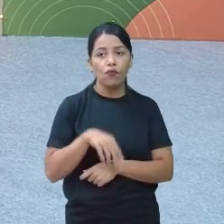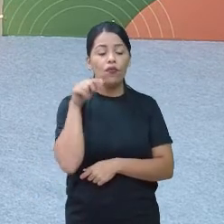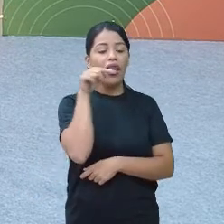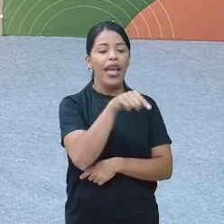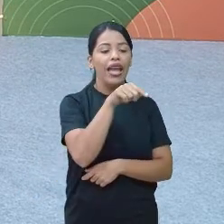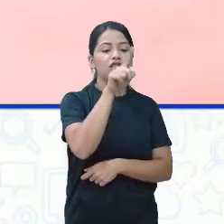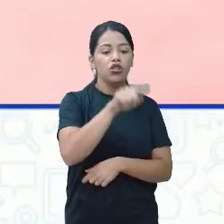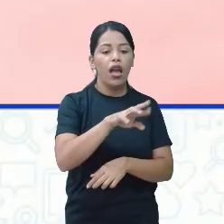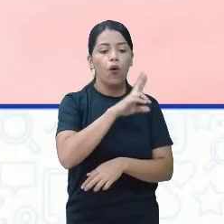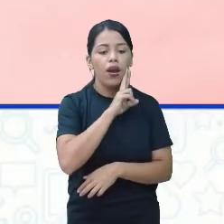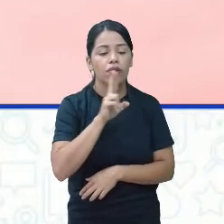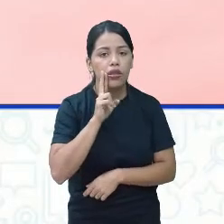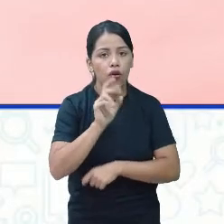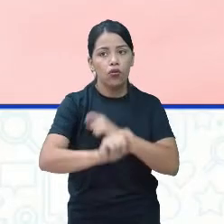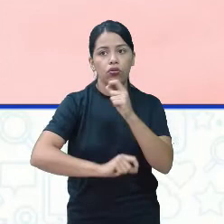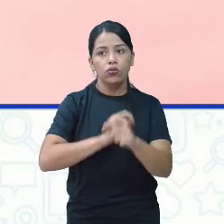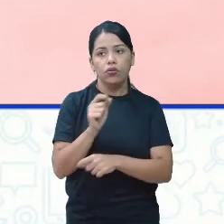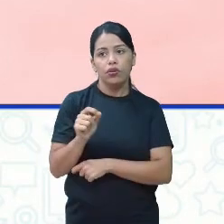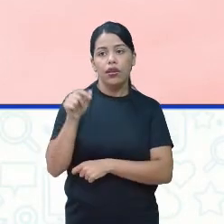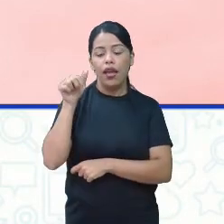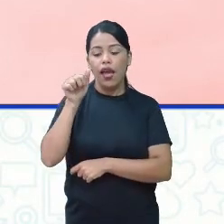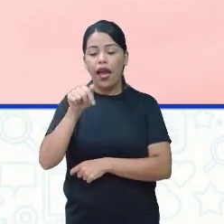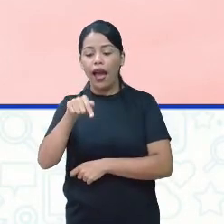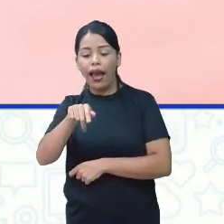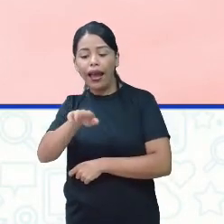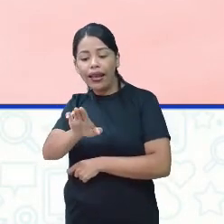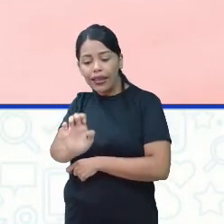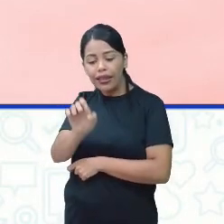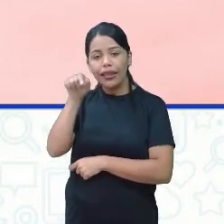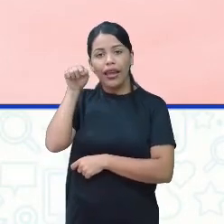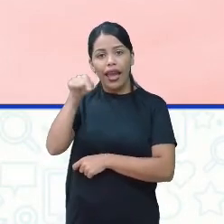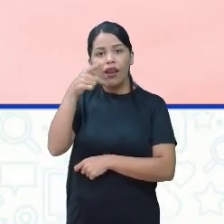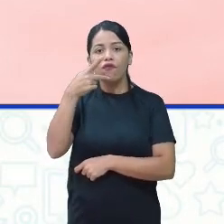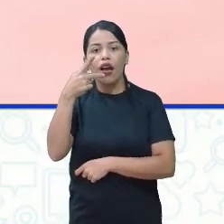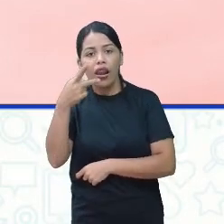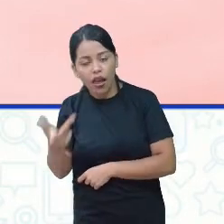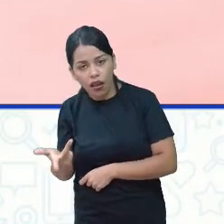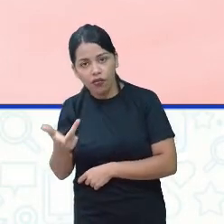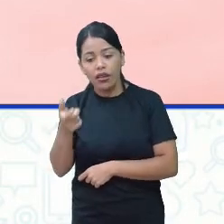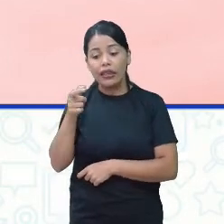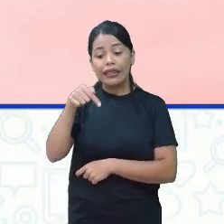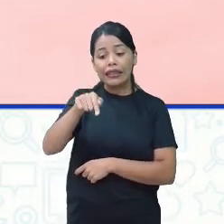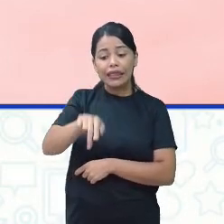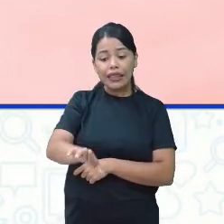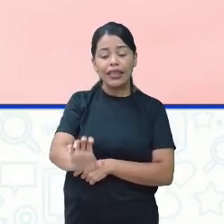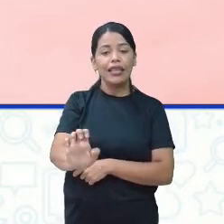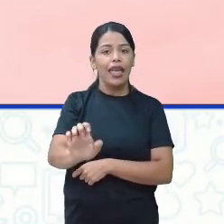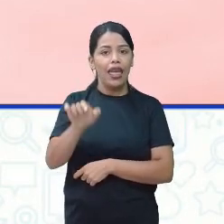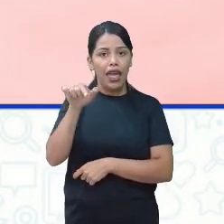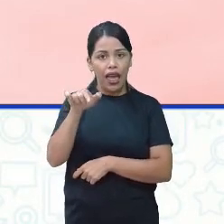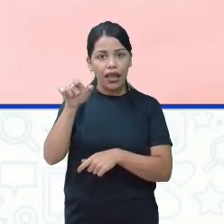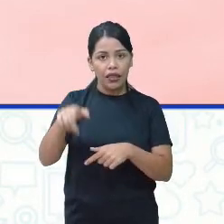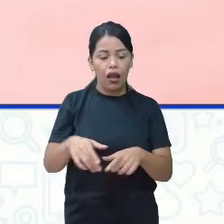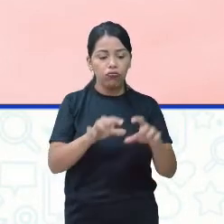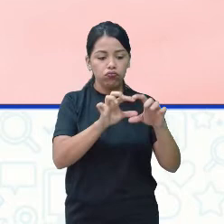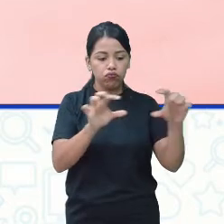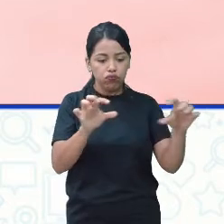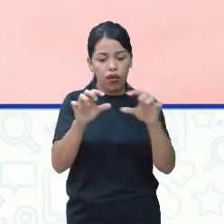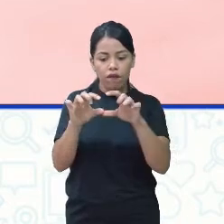este é o restaurante a que ele se referia. Então, esse que está aqui na segunda